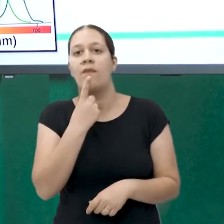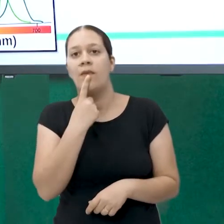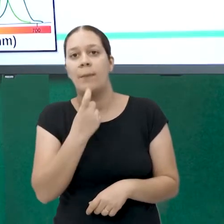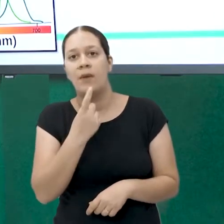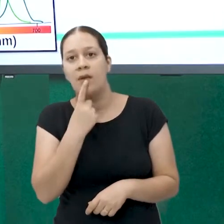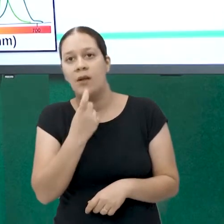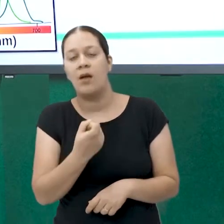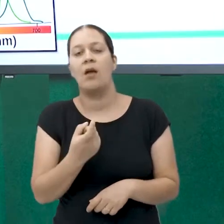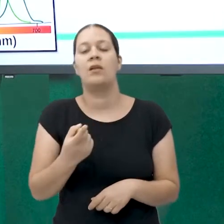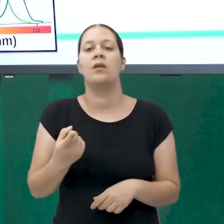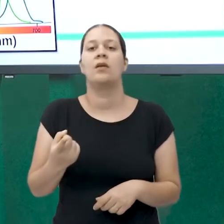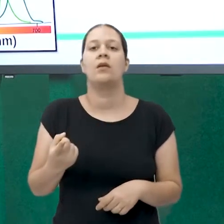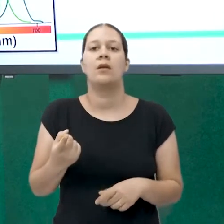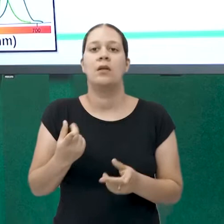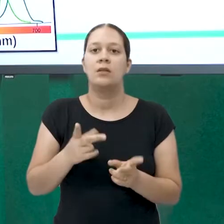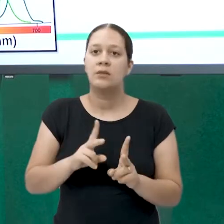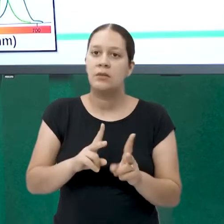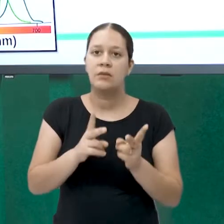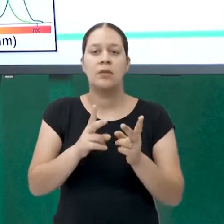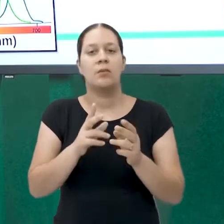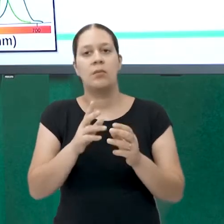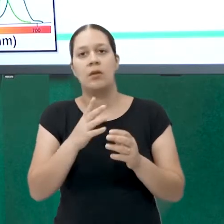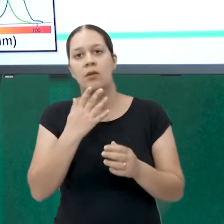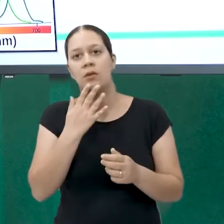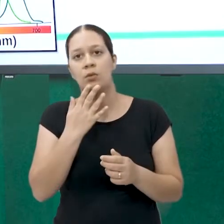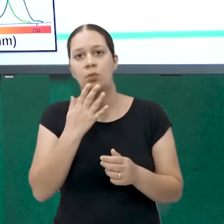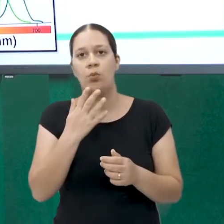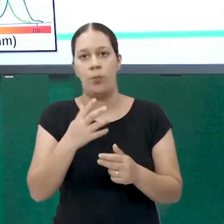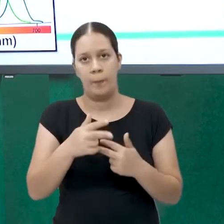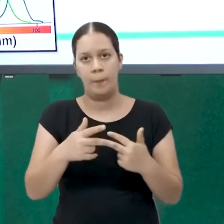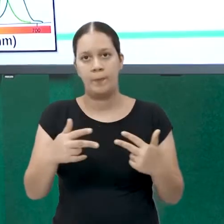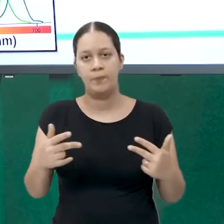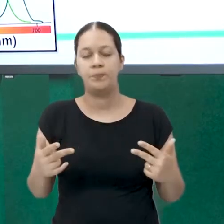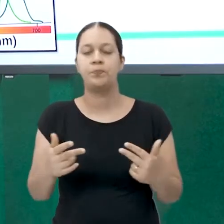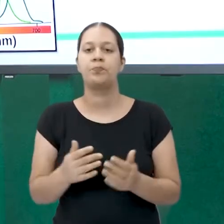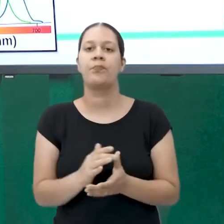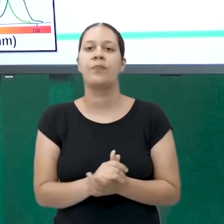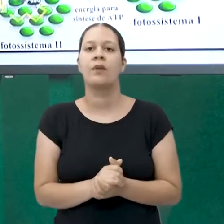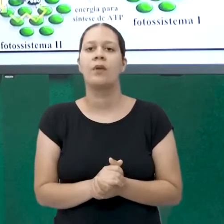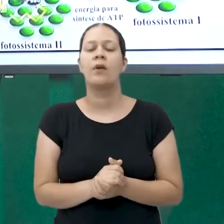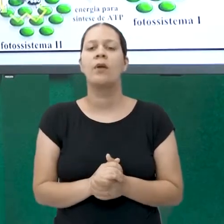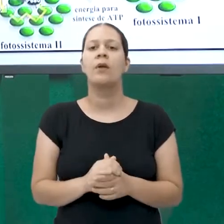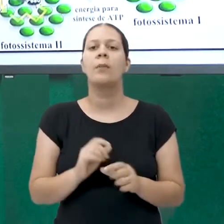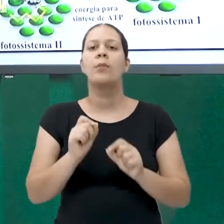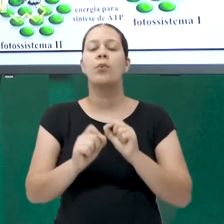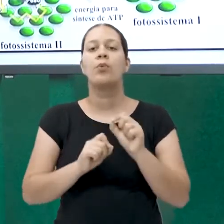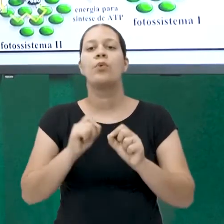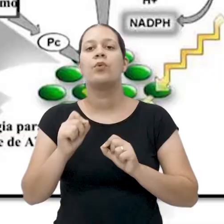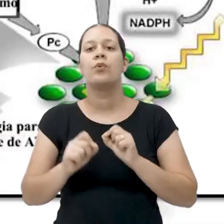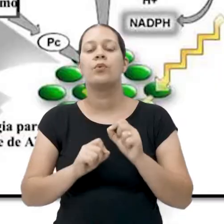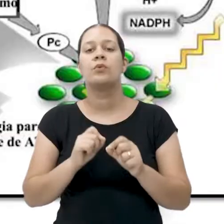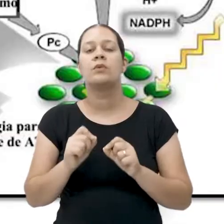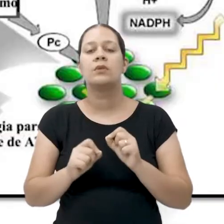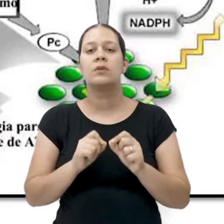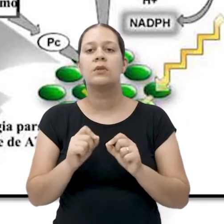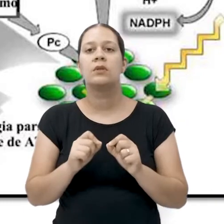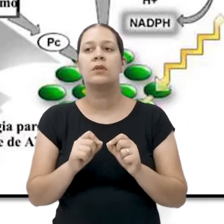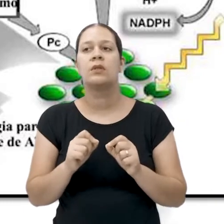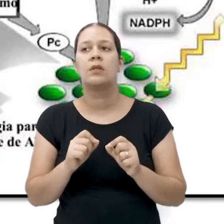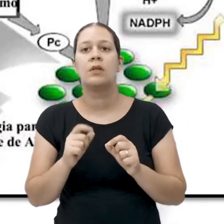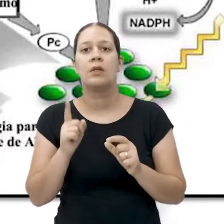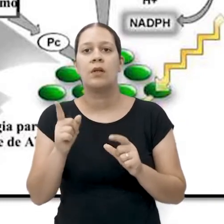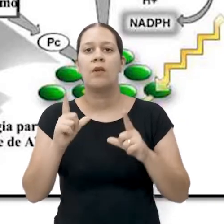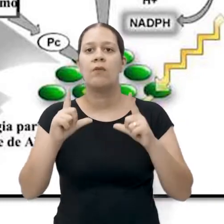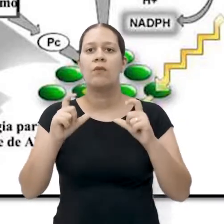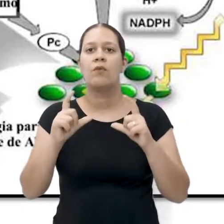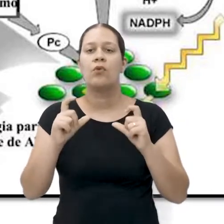tá? Ou fica avermelhada, beleza? Mas fica sempre nessa faixa aqui. E aí, ativando, e para que esse fotossistema?